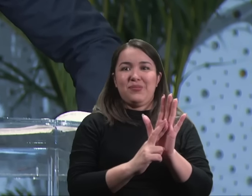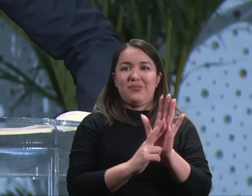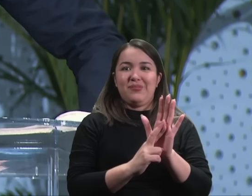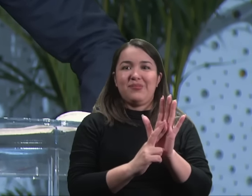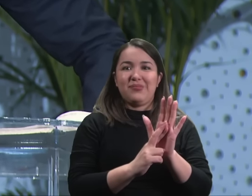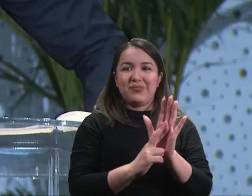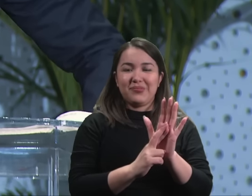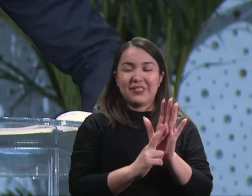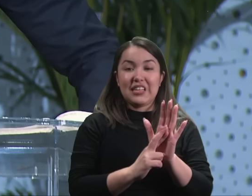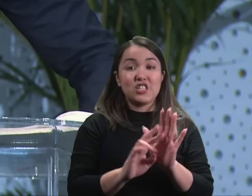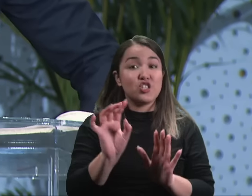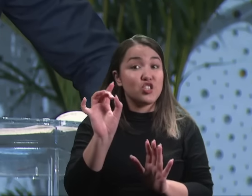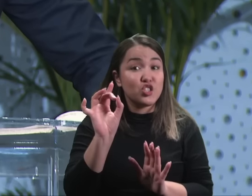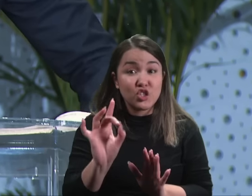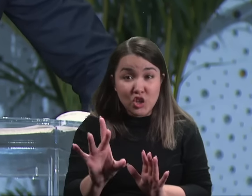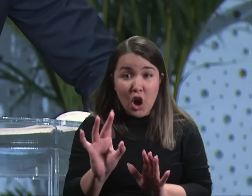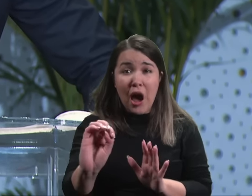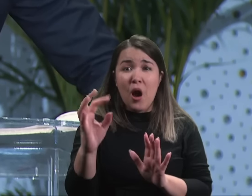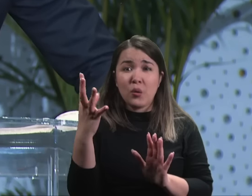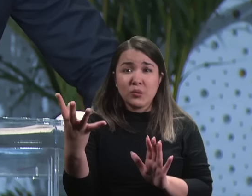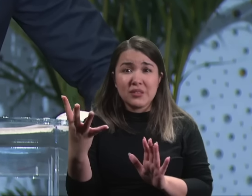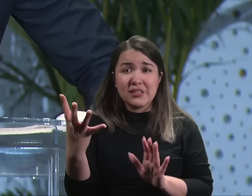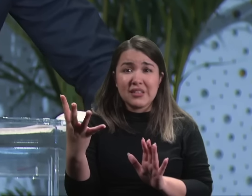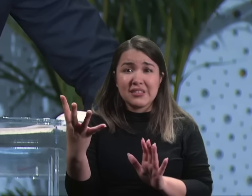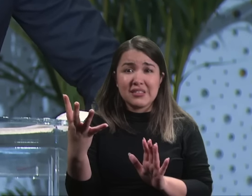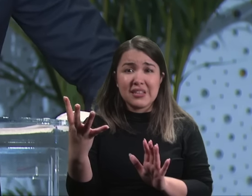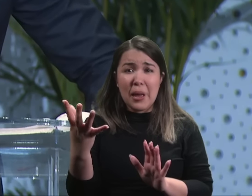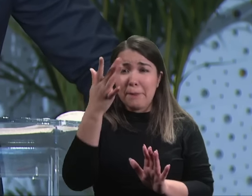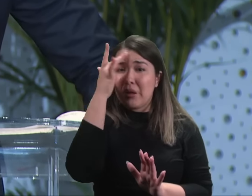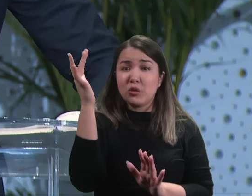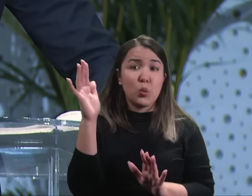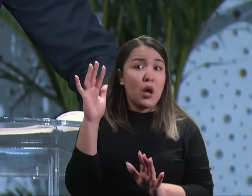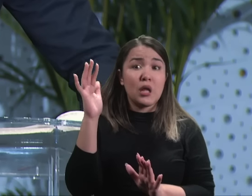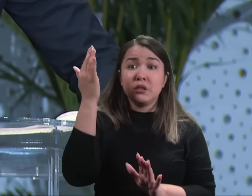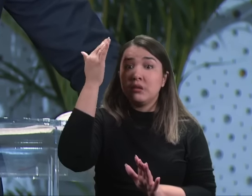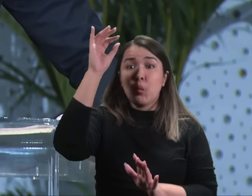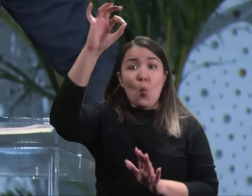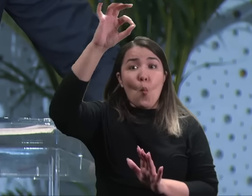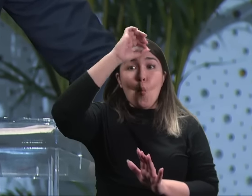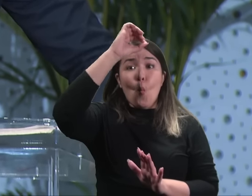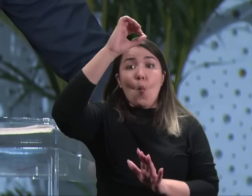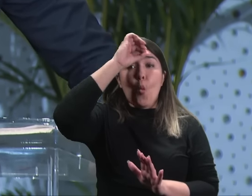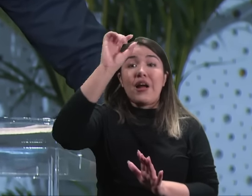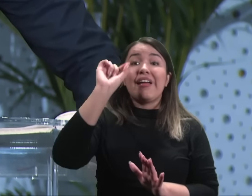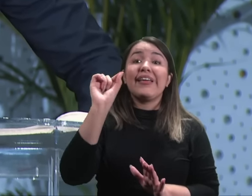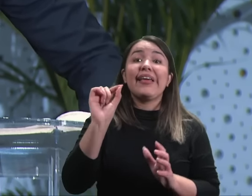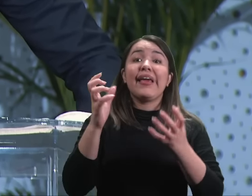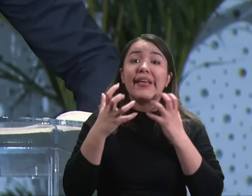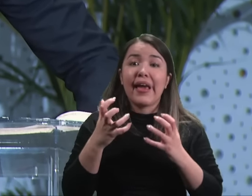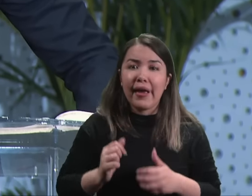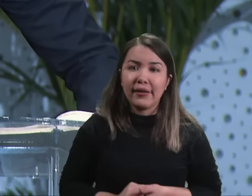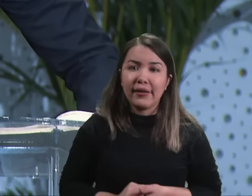Revelação só será enganado quem quiser o diabo sabe que pouco tempo lhe resta